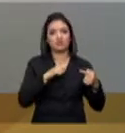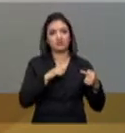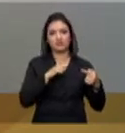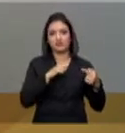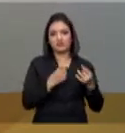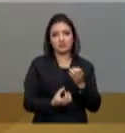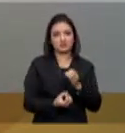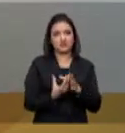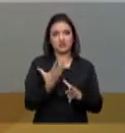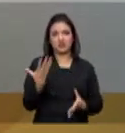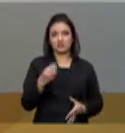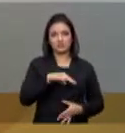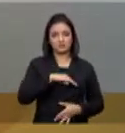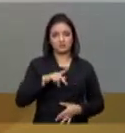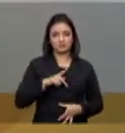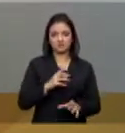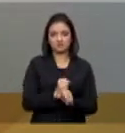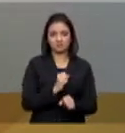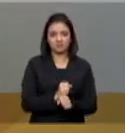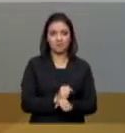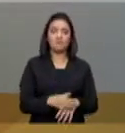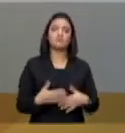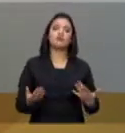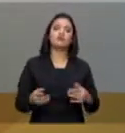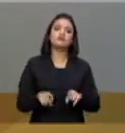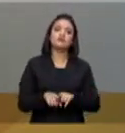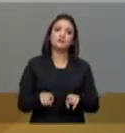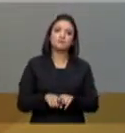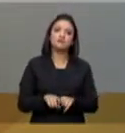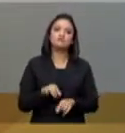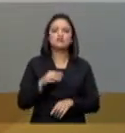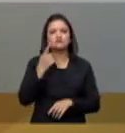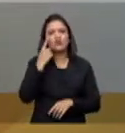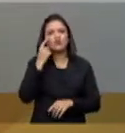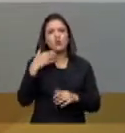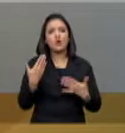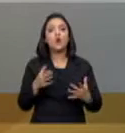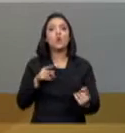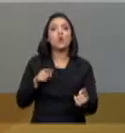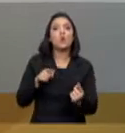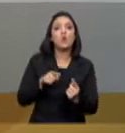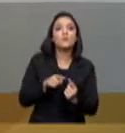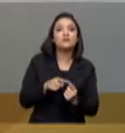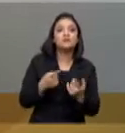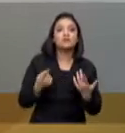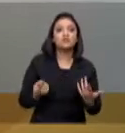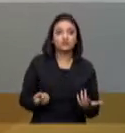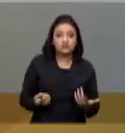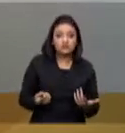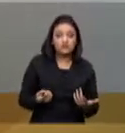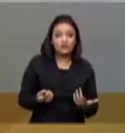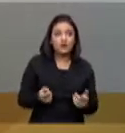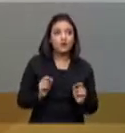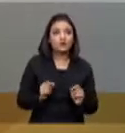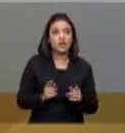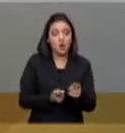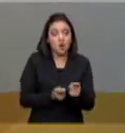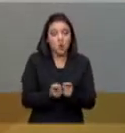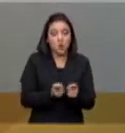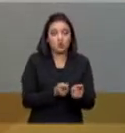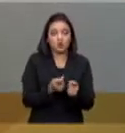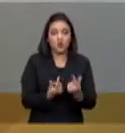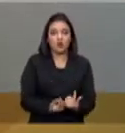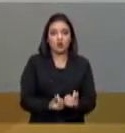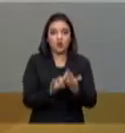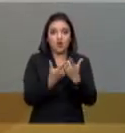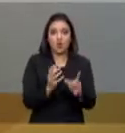a interpretação teleológica, de toda sorte, a finalidade a ser cumprida, que é o controle de contas com os princípios